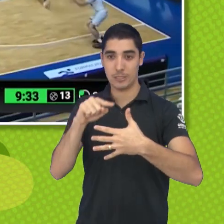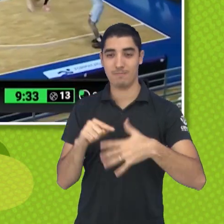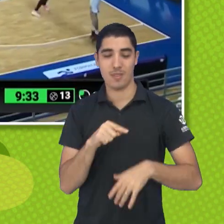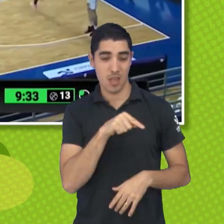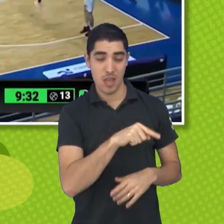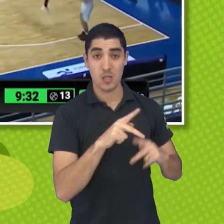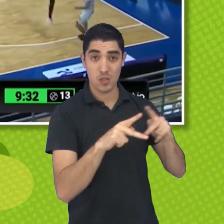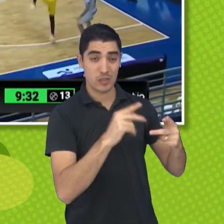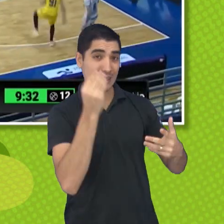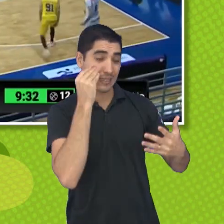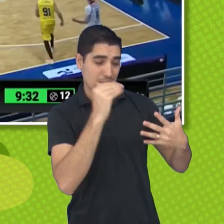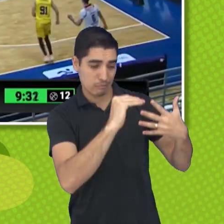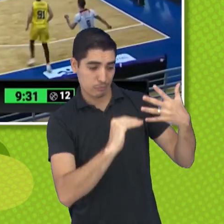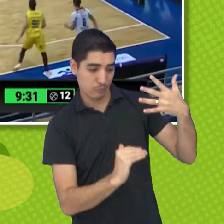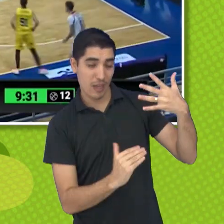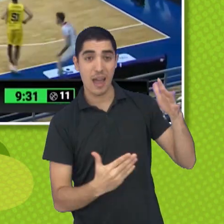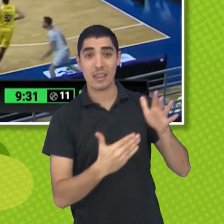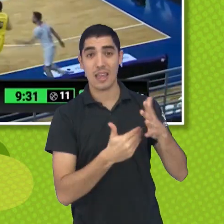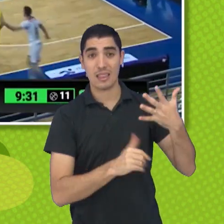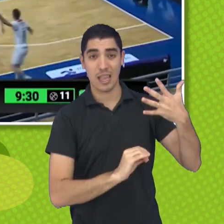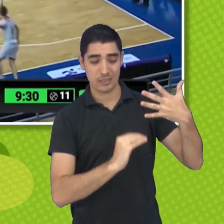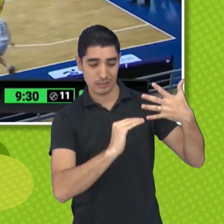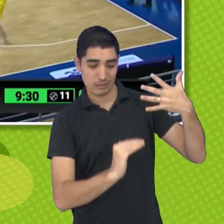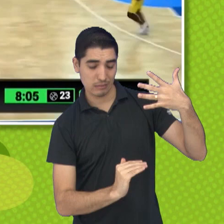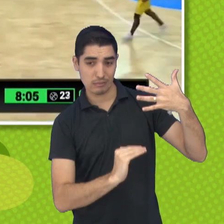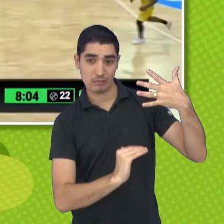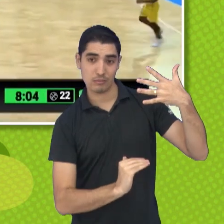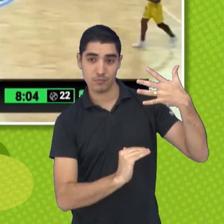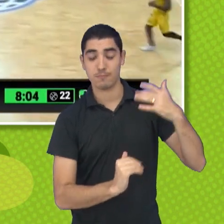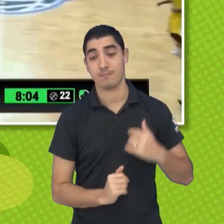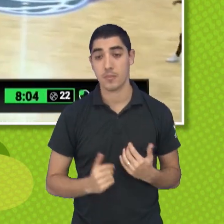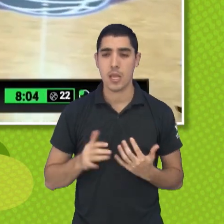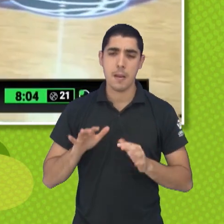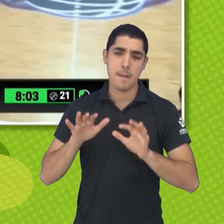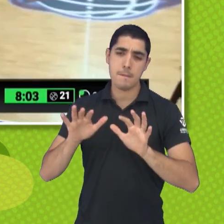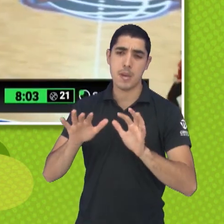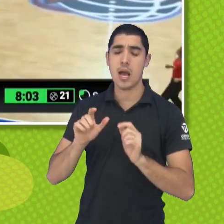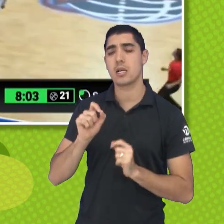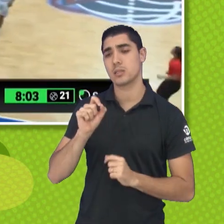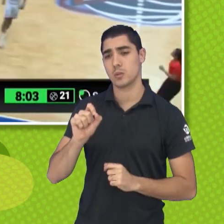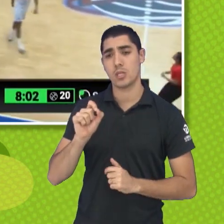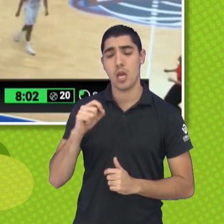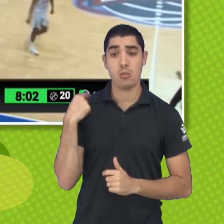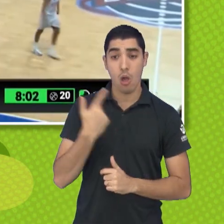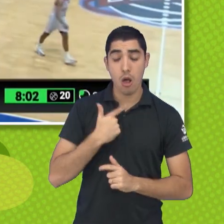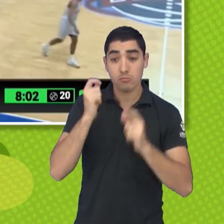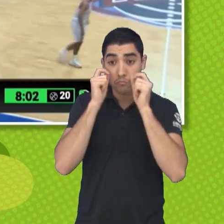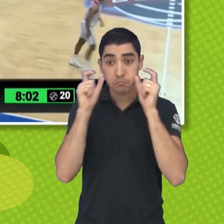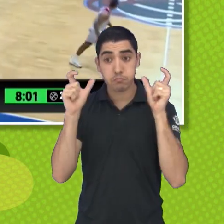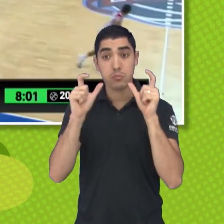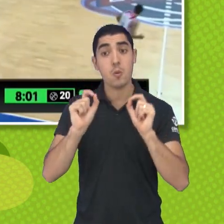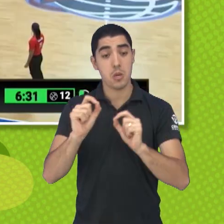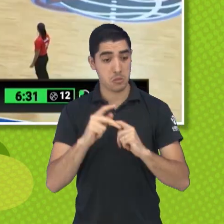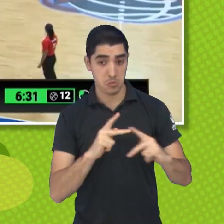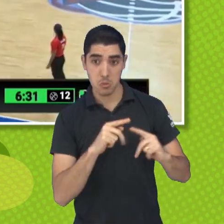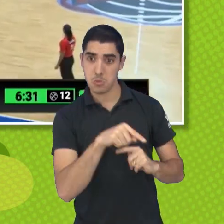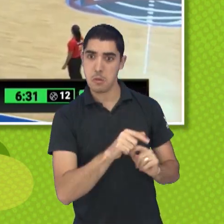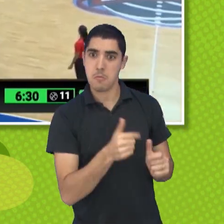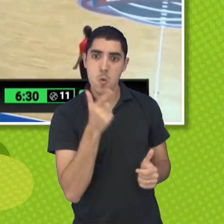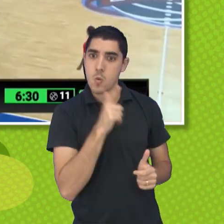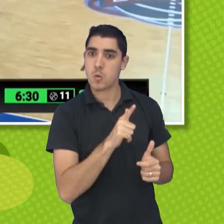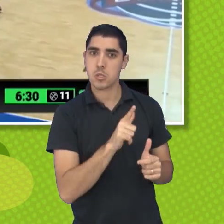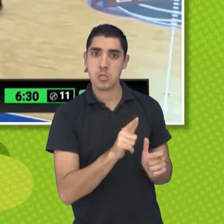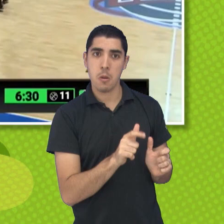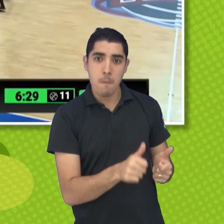manter entre os 10 primeiros. Mas se fica de algum alento, essa boa recuperação do São José na partida, né, que